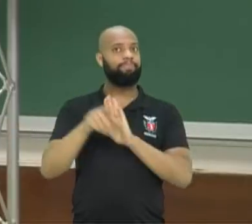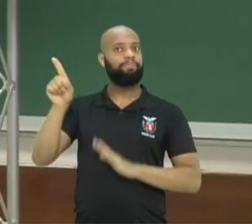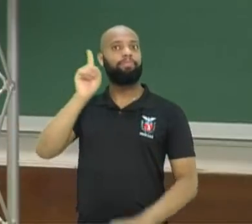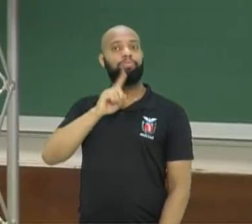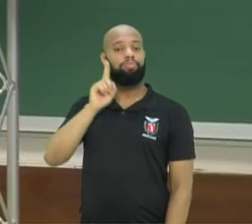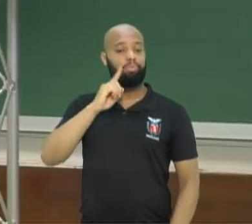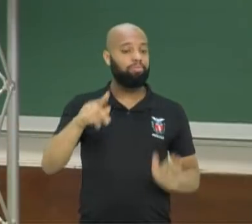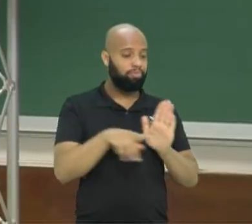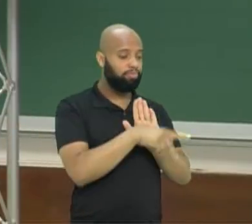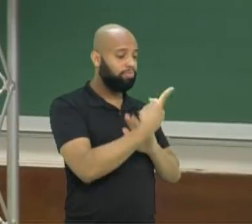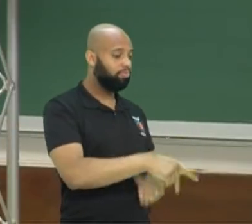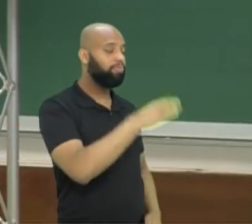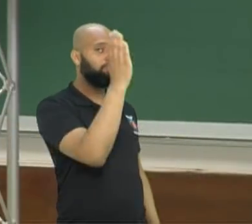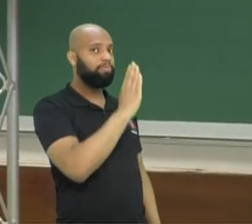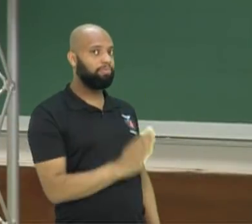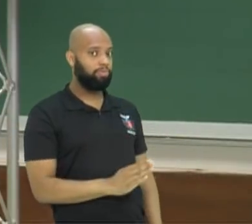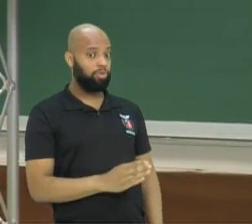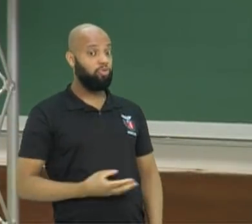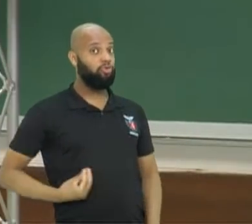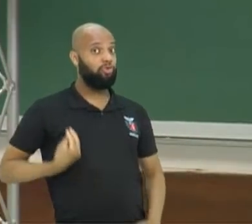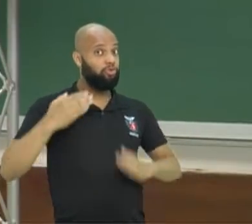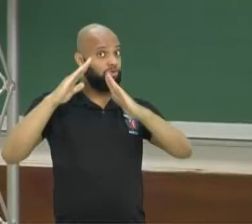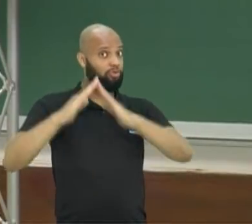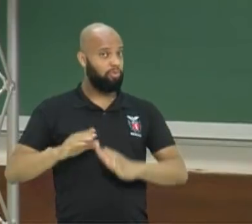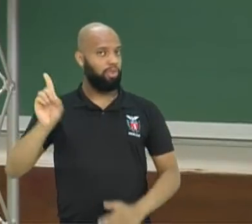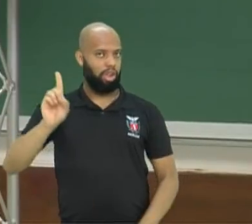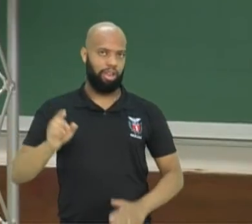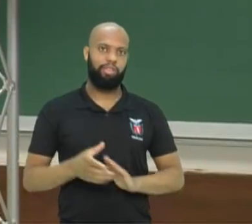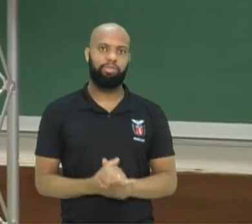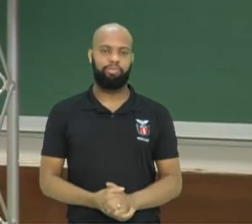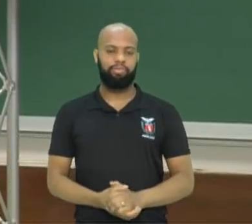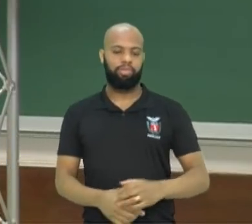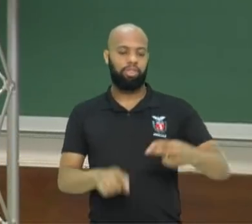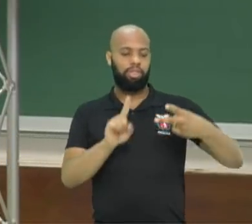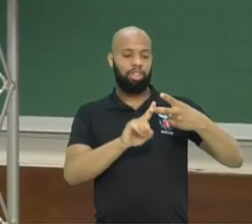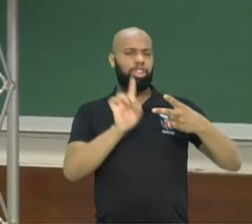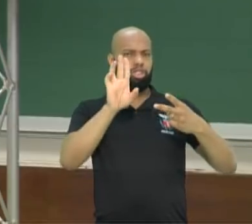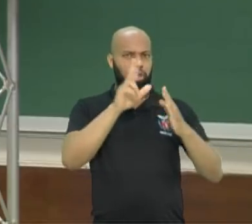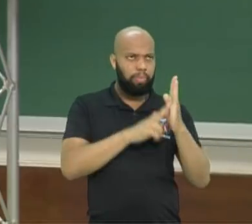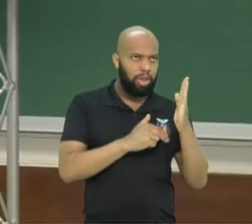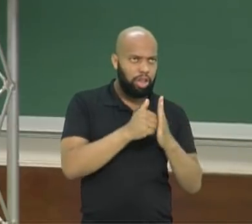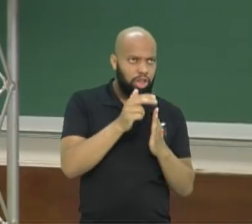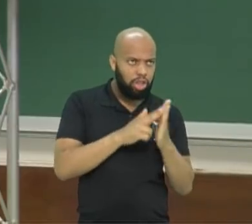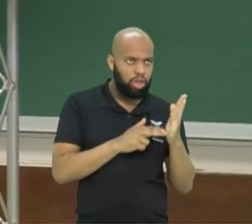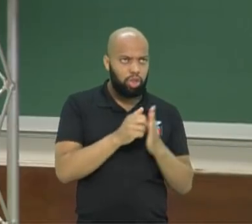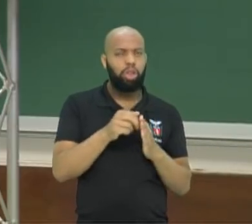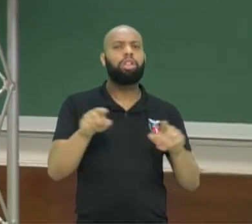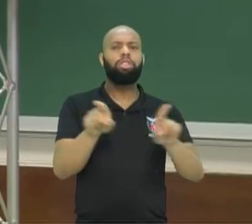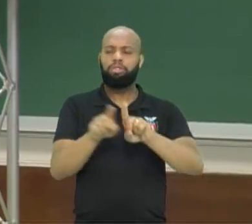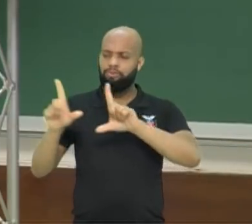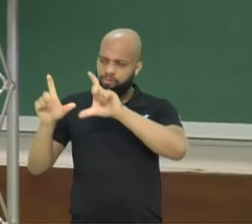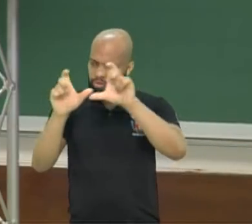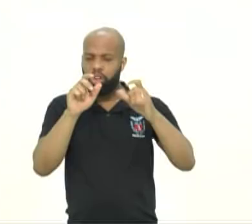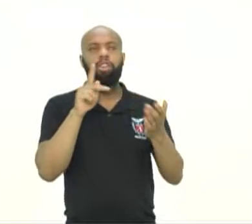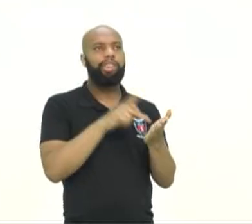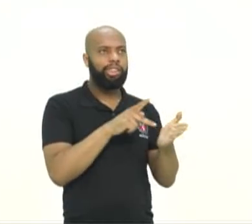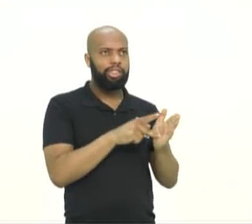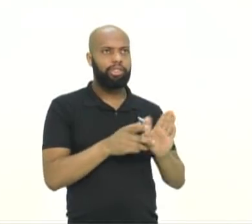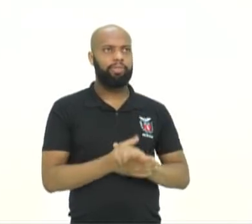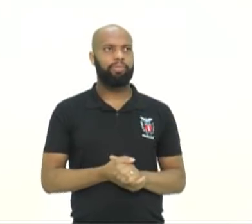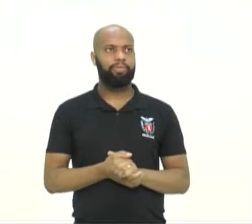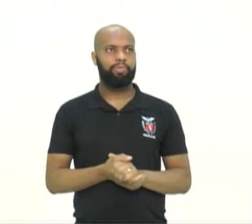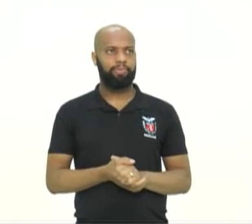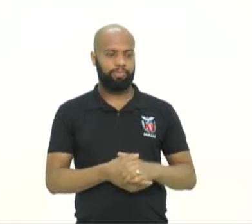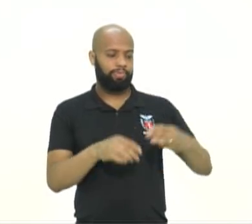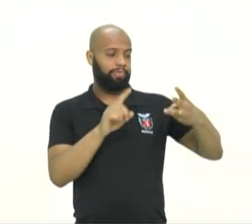ele é brasileiro. Letra B, ele não é só pintor, também é fotógrafo. Verdadeiro. Ele nas